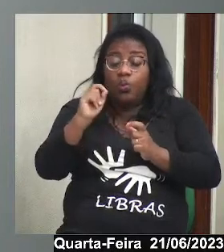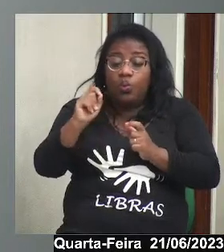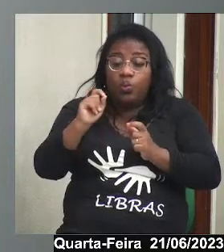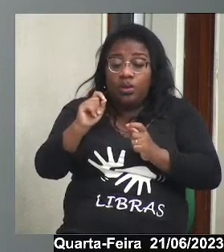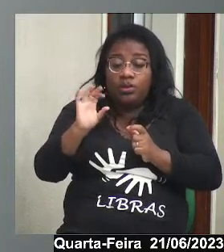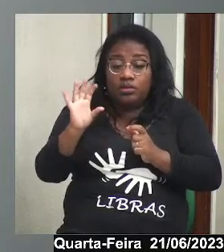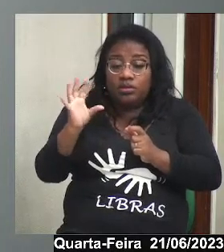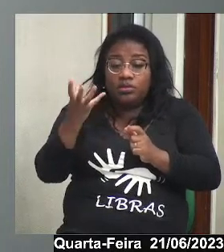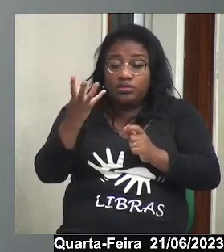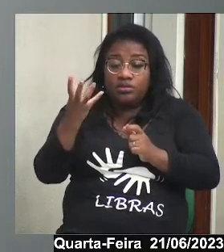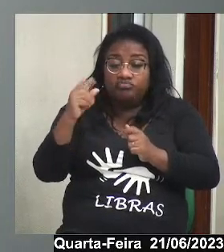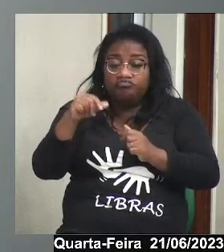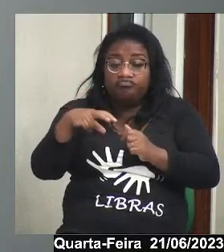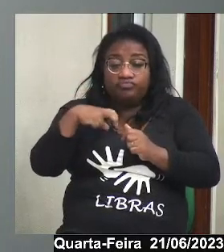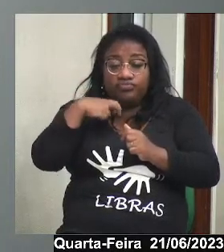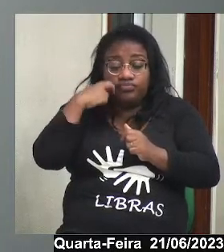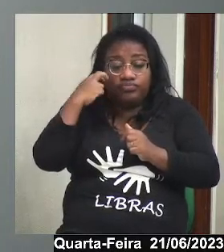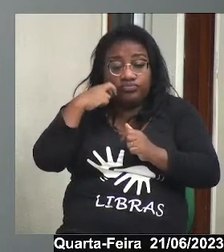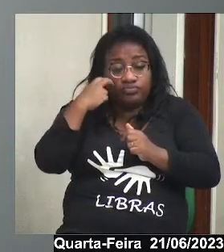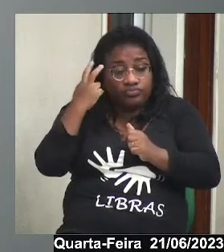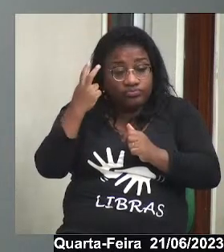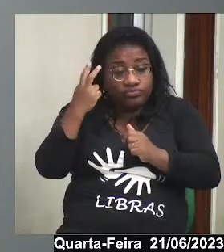Porque o que está acontecendo em Imbu é vergonhoso.